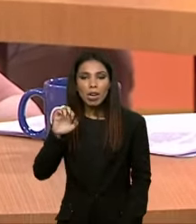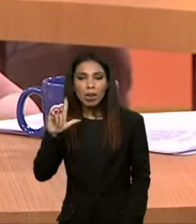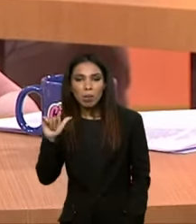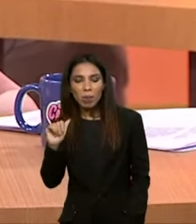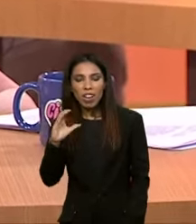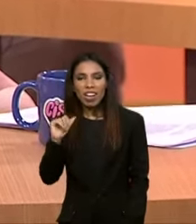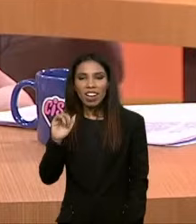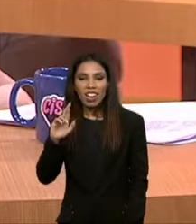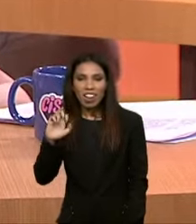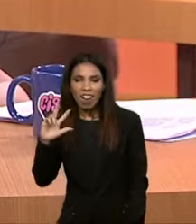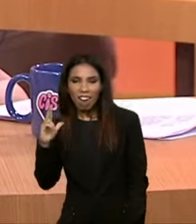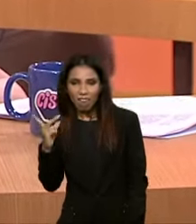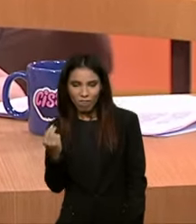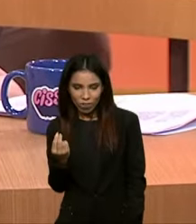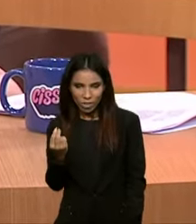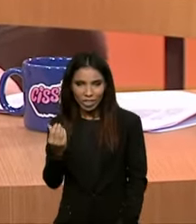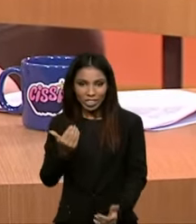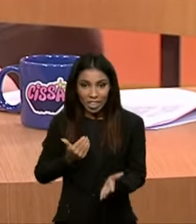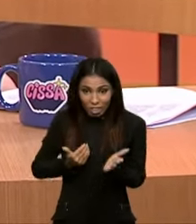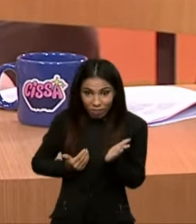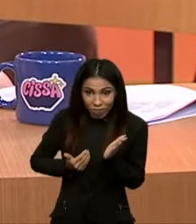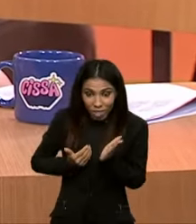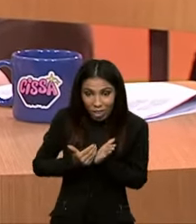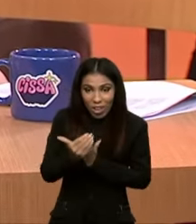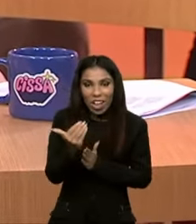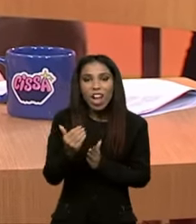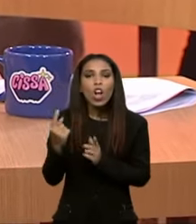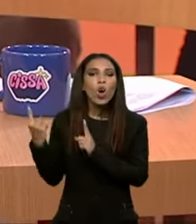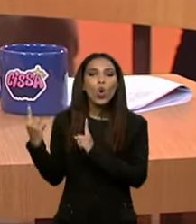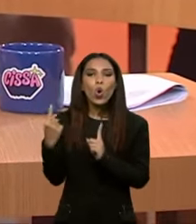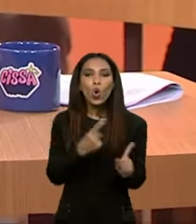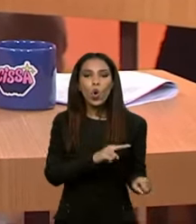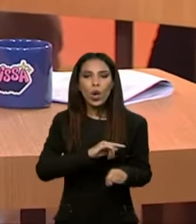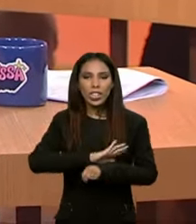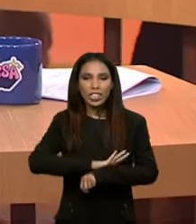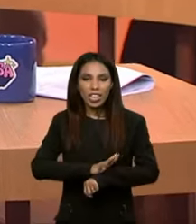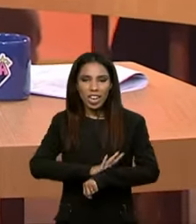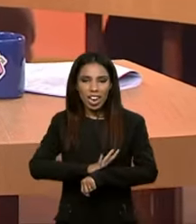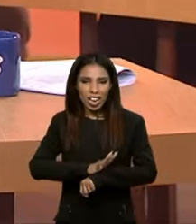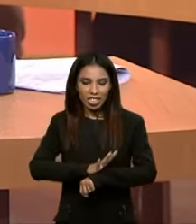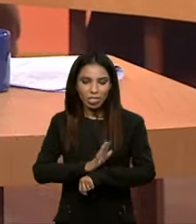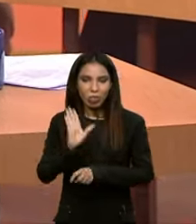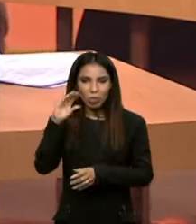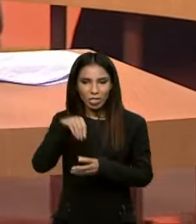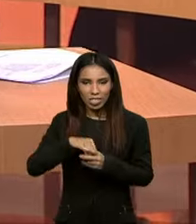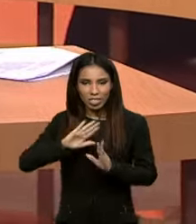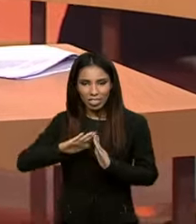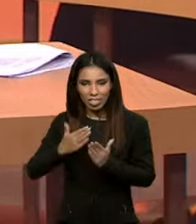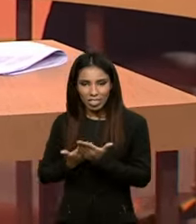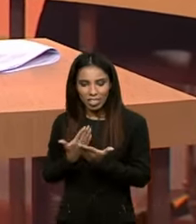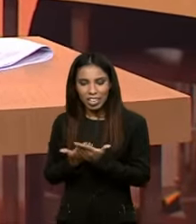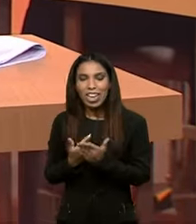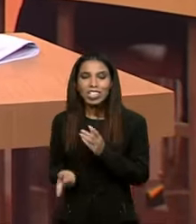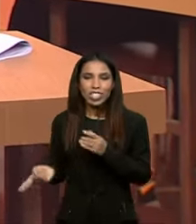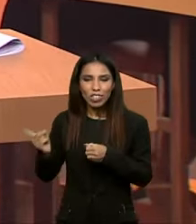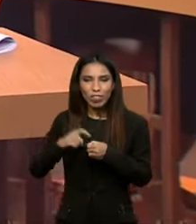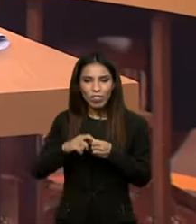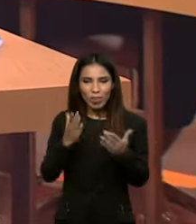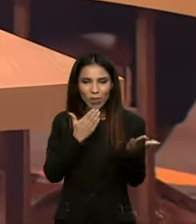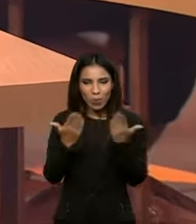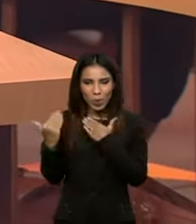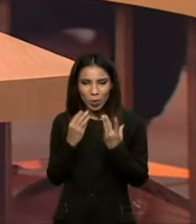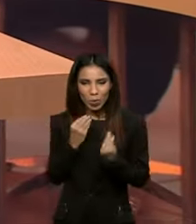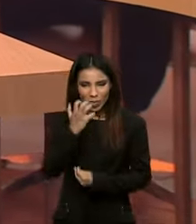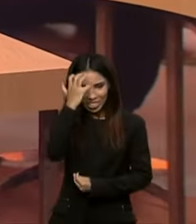uma iniciativa, gente, muito importante. Uma iniciativa antirracista nas escolas. A gente volta já já com esse papo que é muito